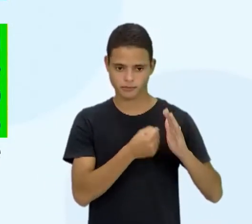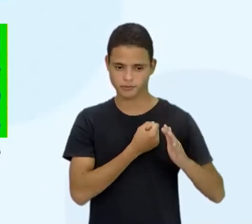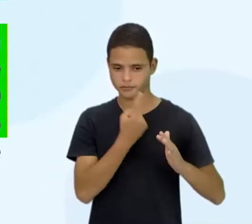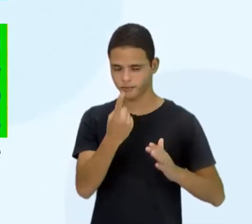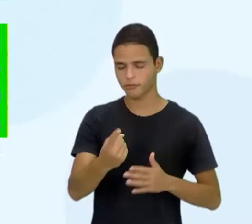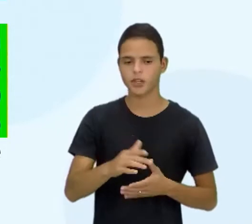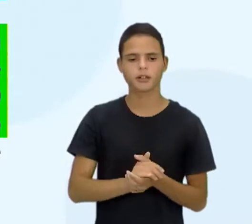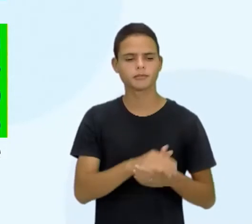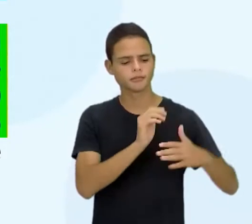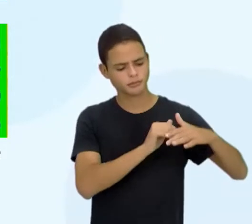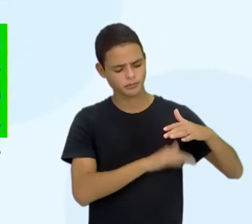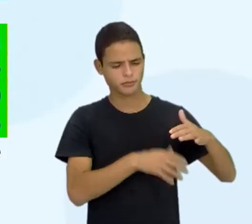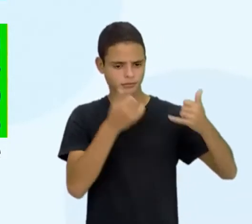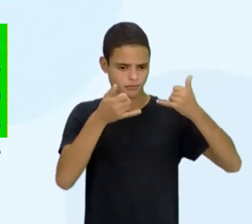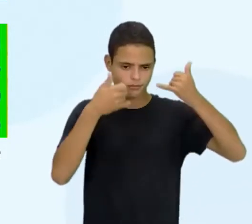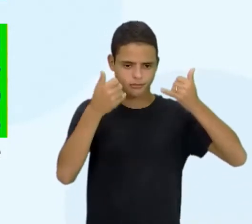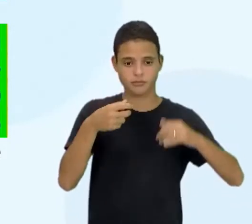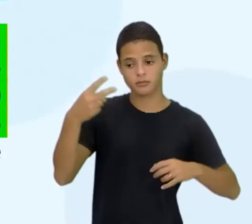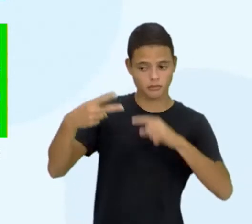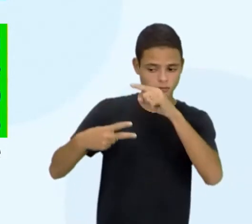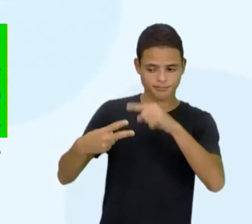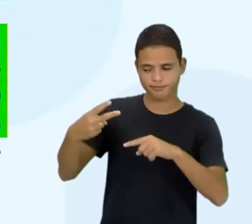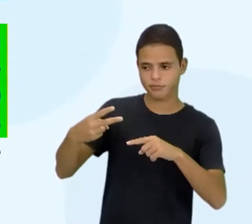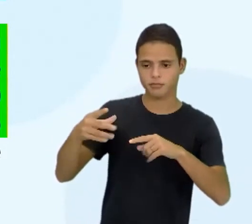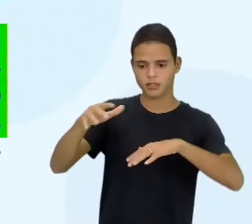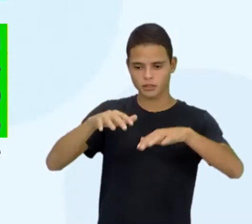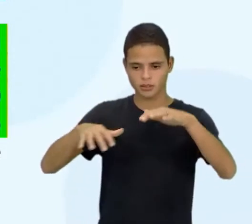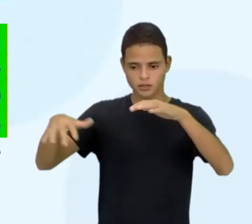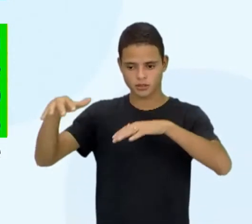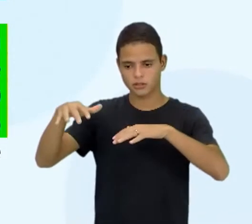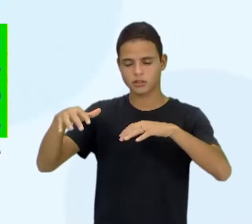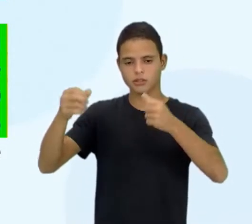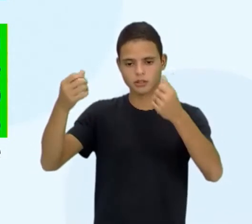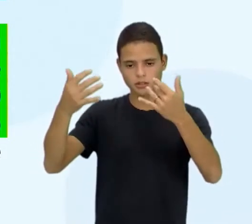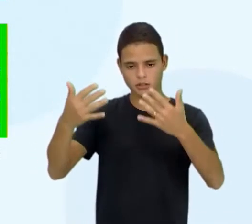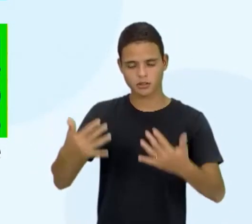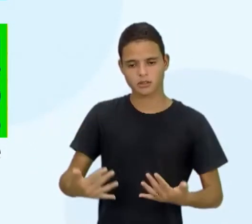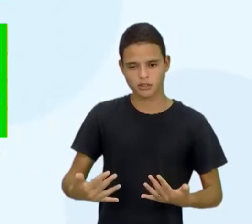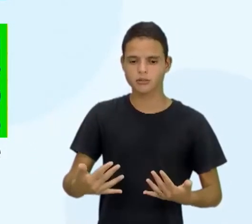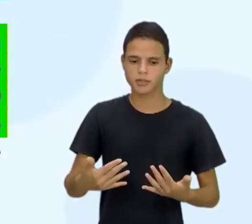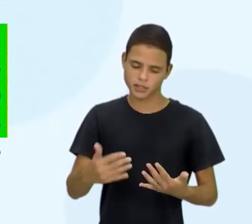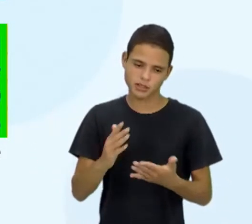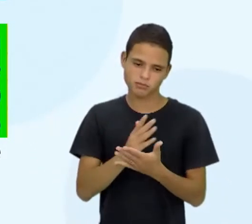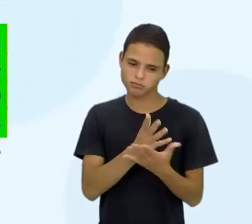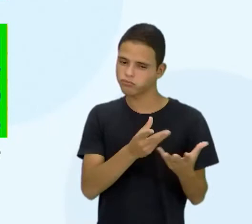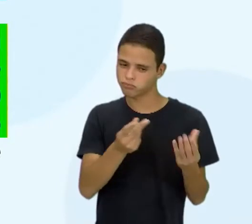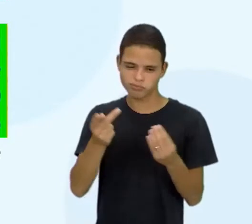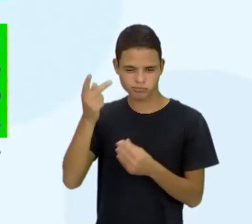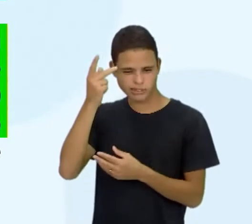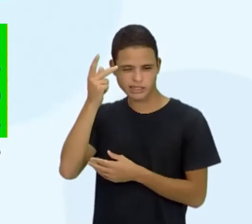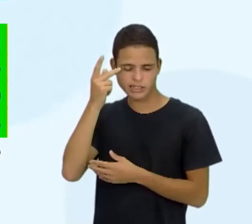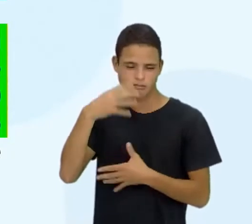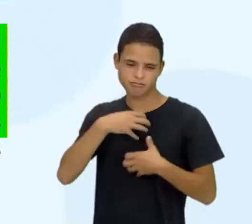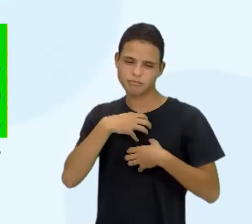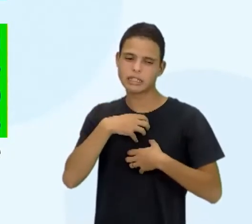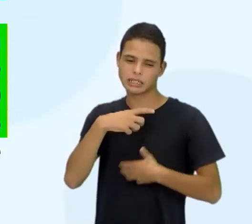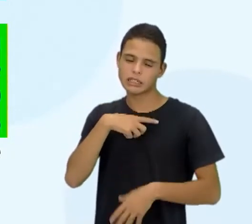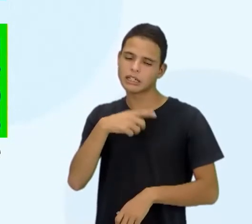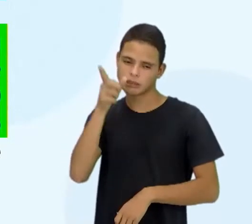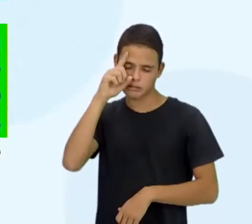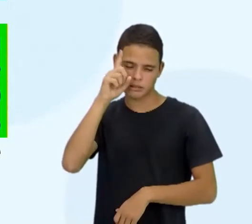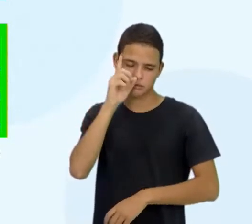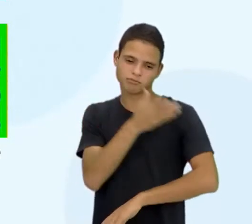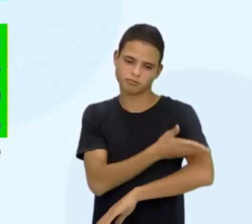Dados de 2 estações meteorológicas confirmam o que muitos paulistanos já vêm sentindo na pele